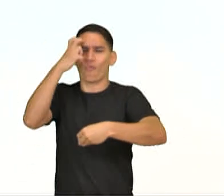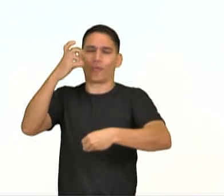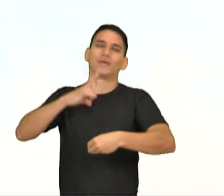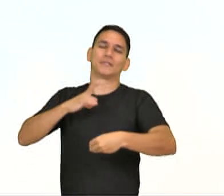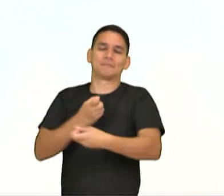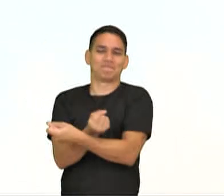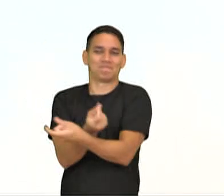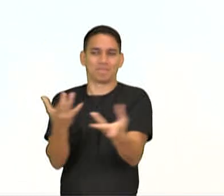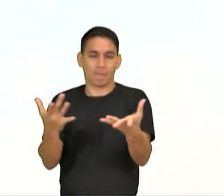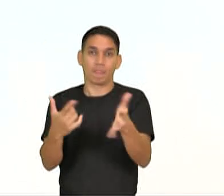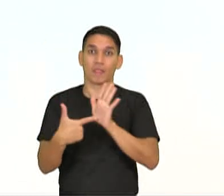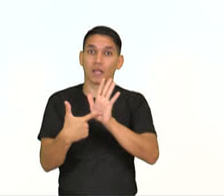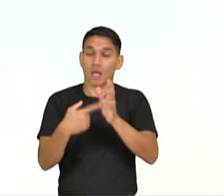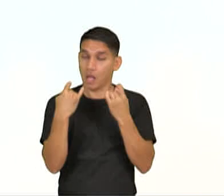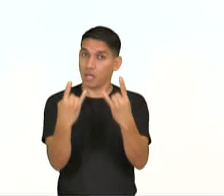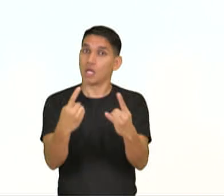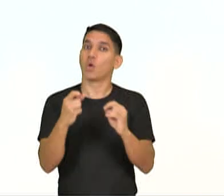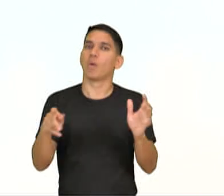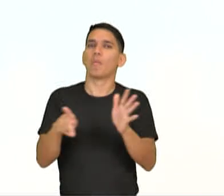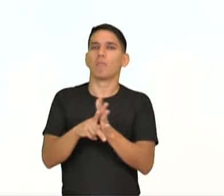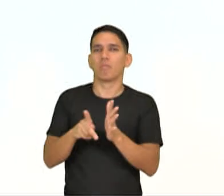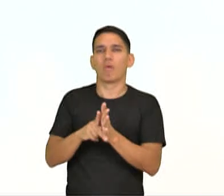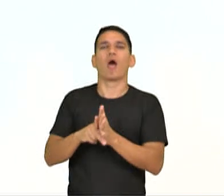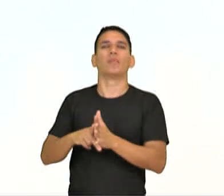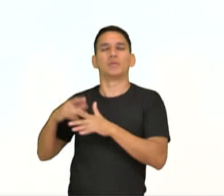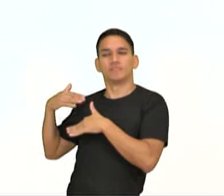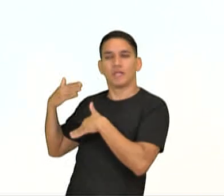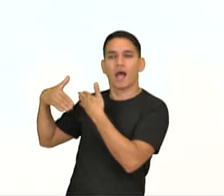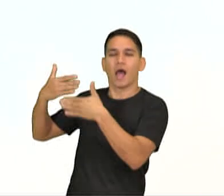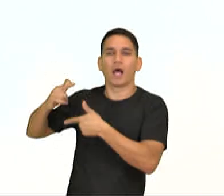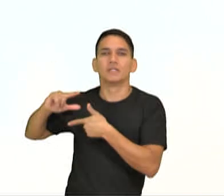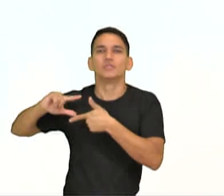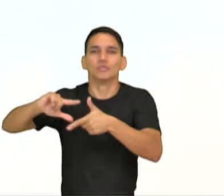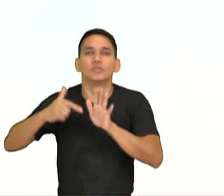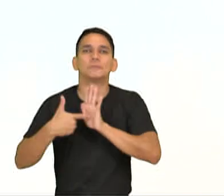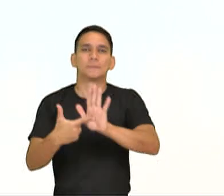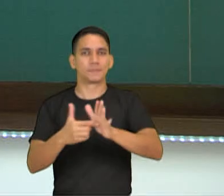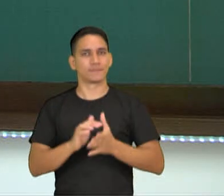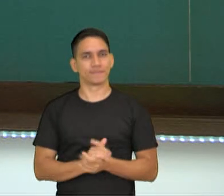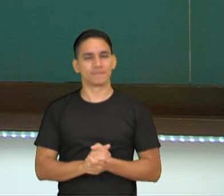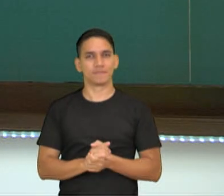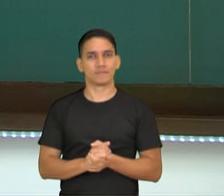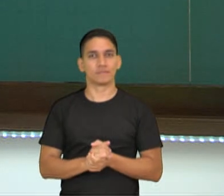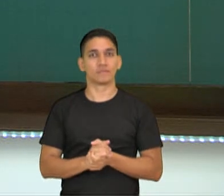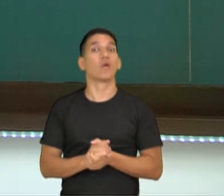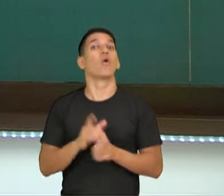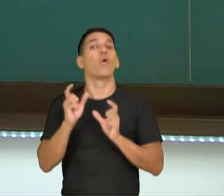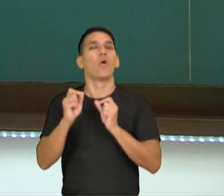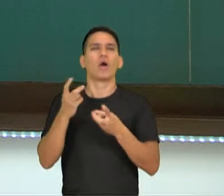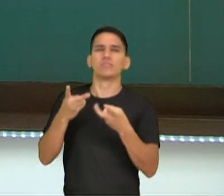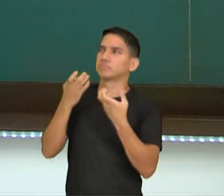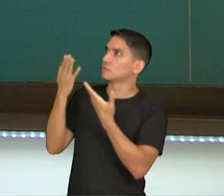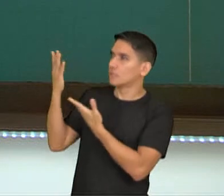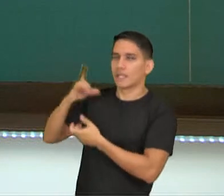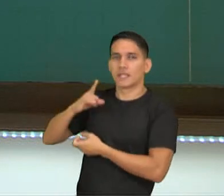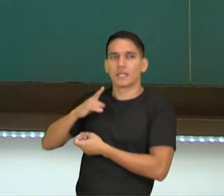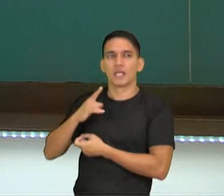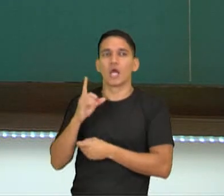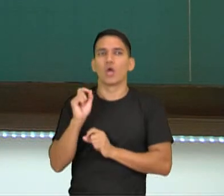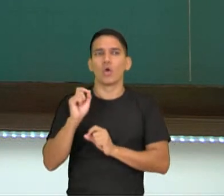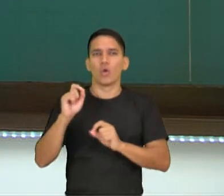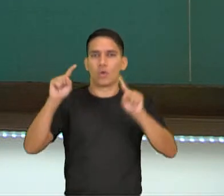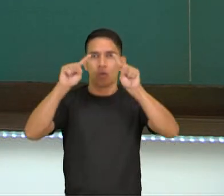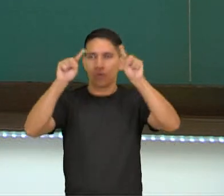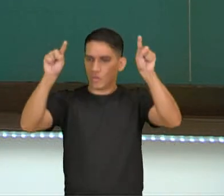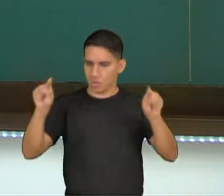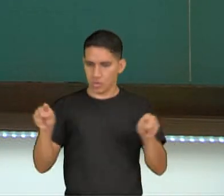com destaque para seus folclores e tradições. Observem que aqui foram utilizadas aqui 2 colchetes e